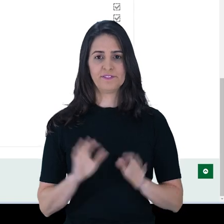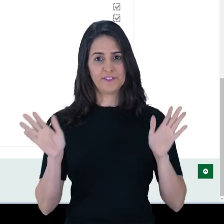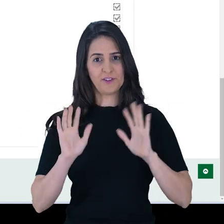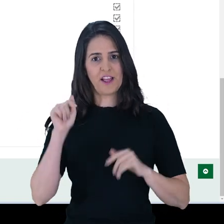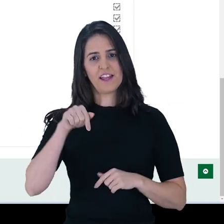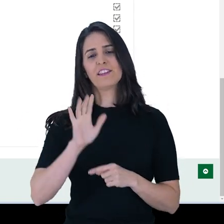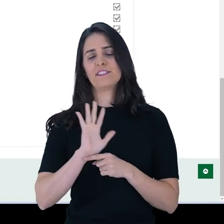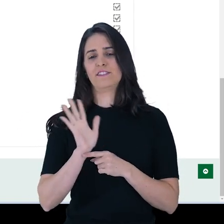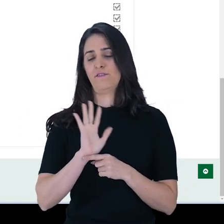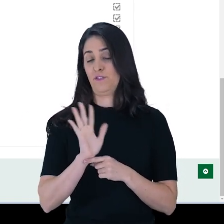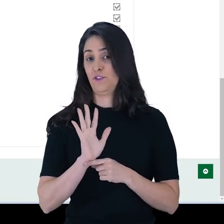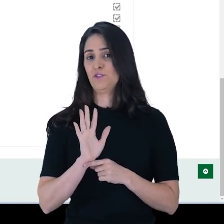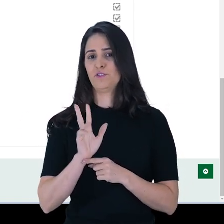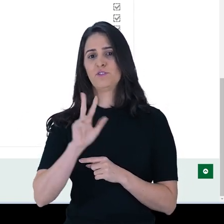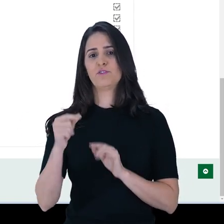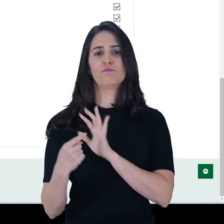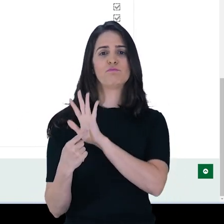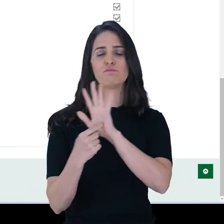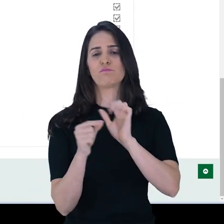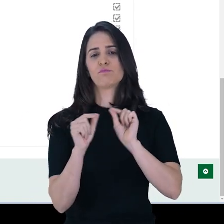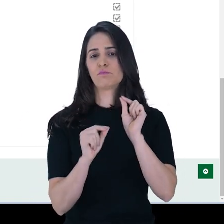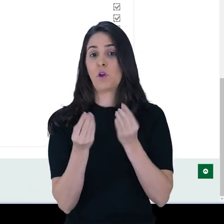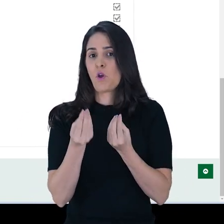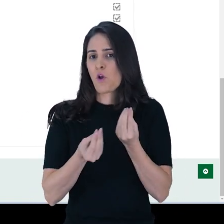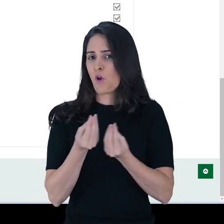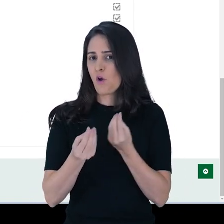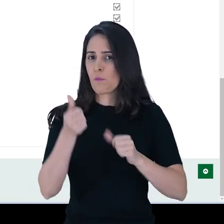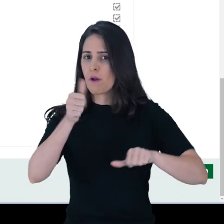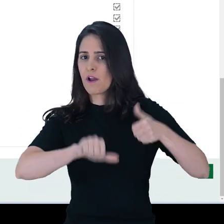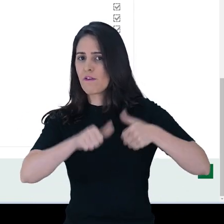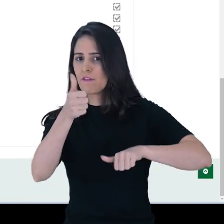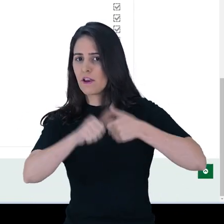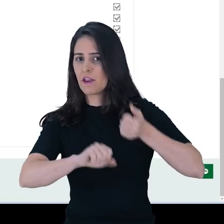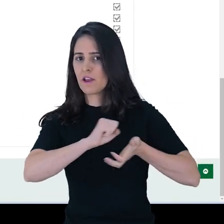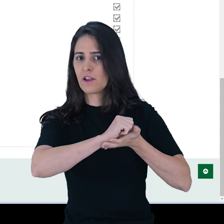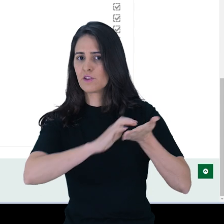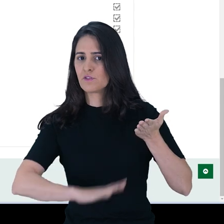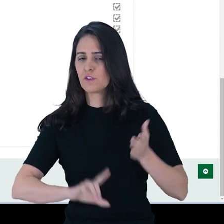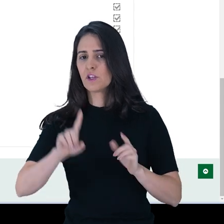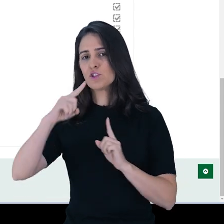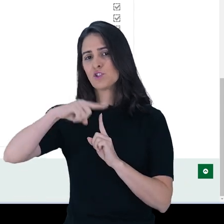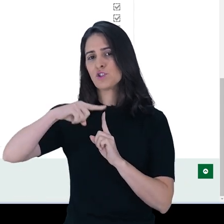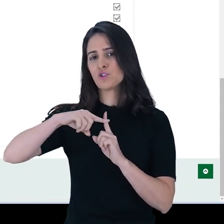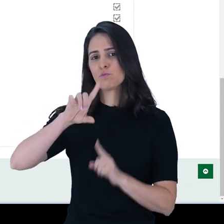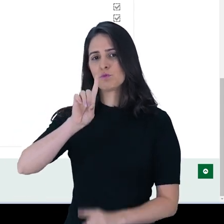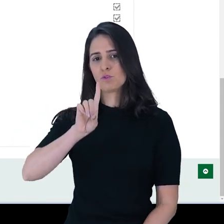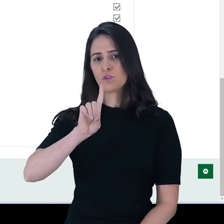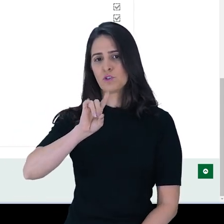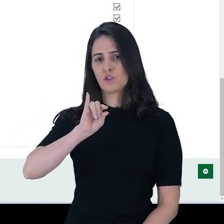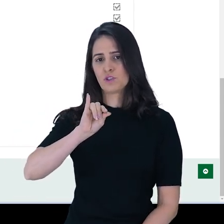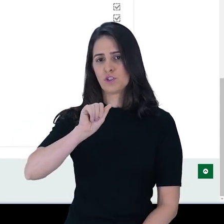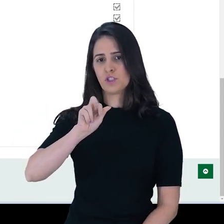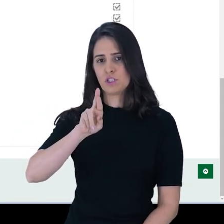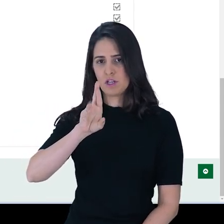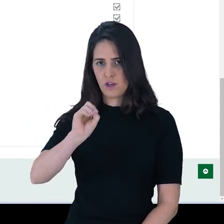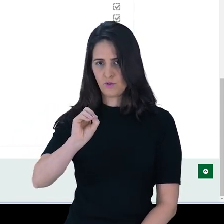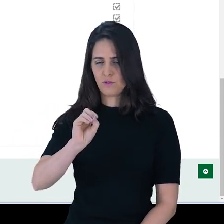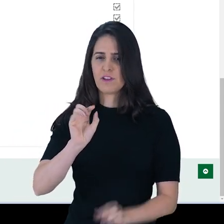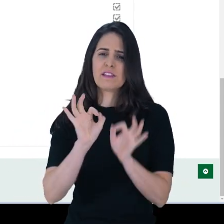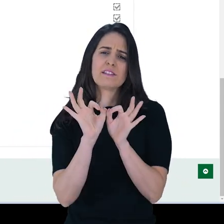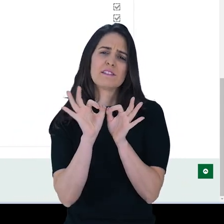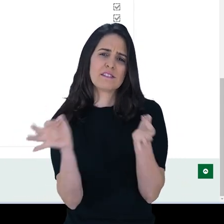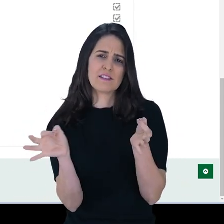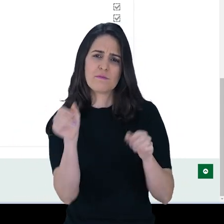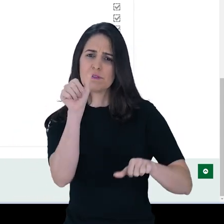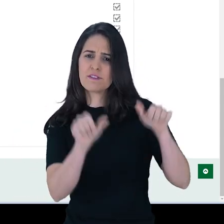Olá Neste vídeo tutorial Vamos aprender a avaliar a atividade diário então é muito simples